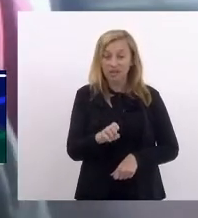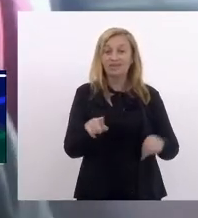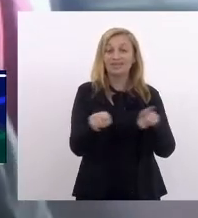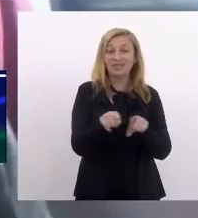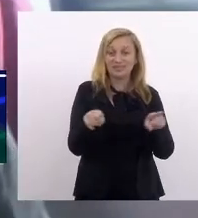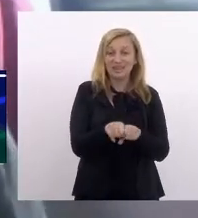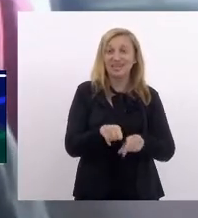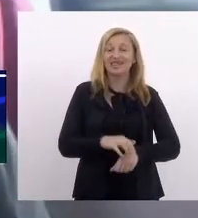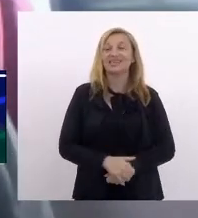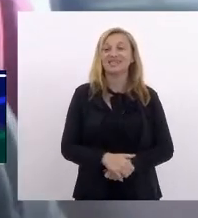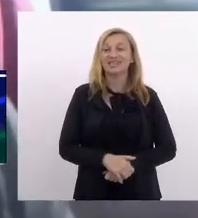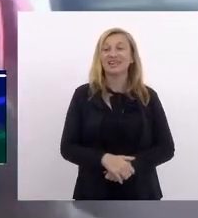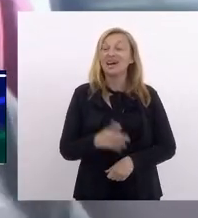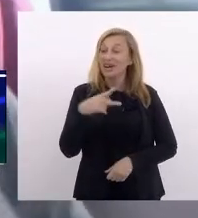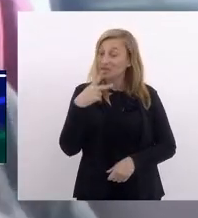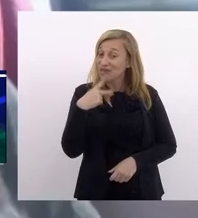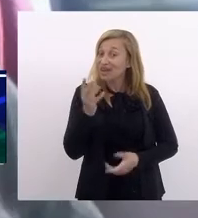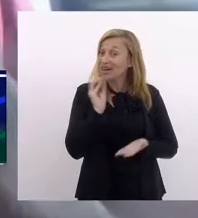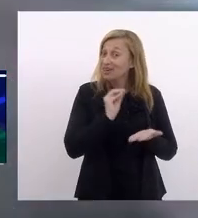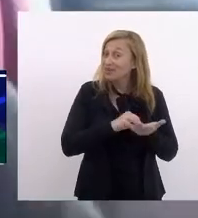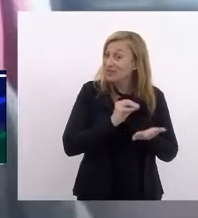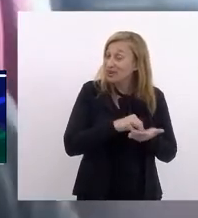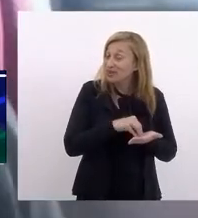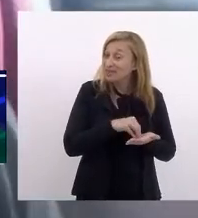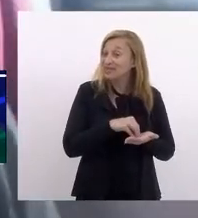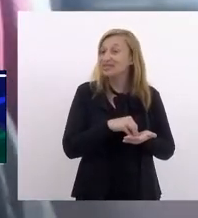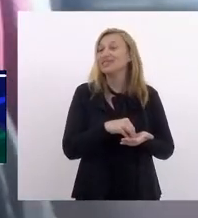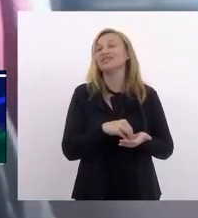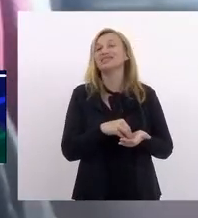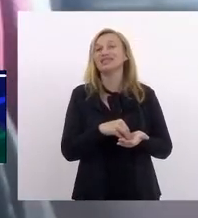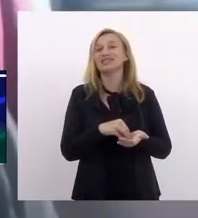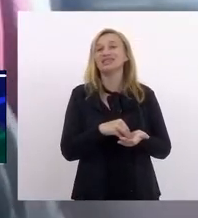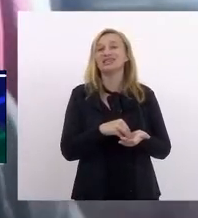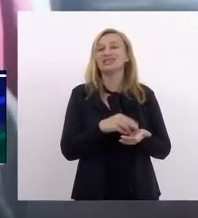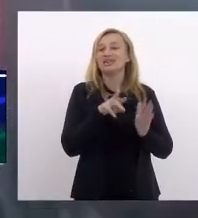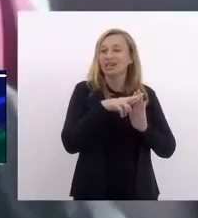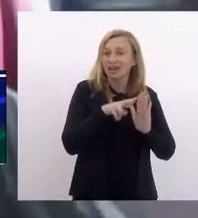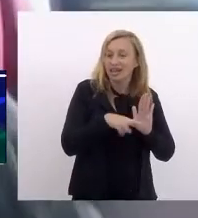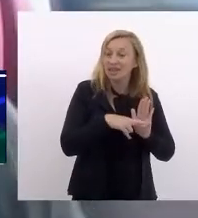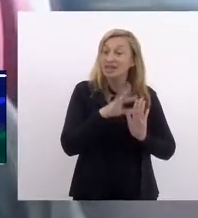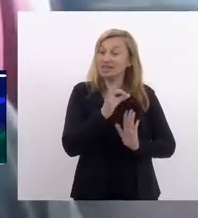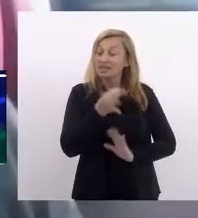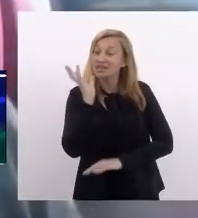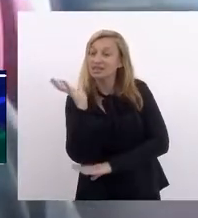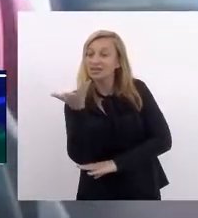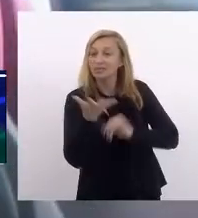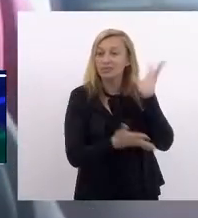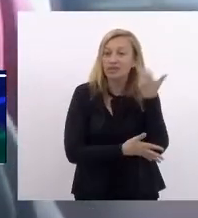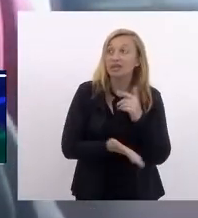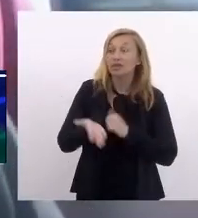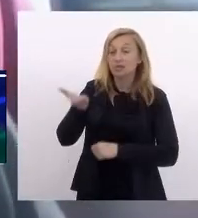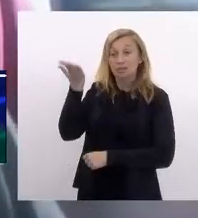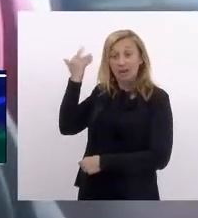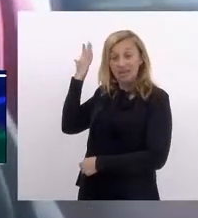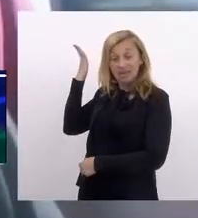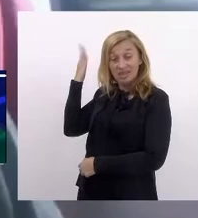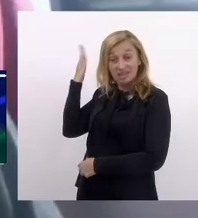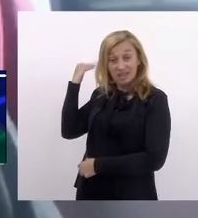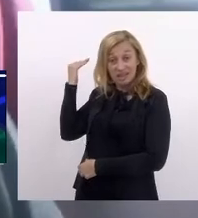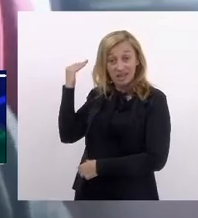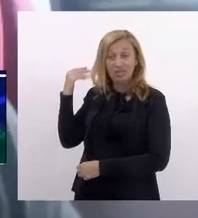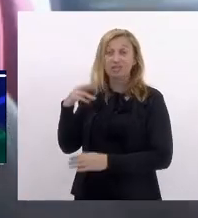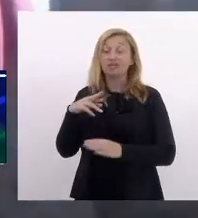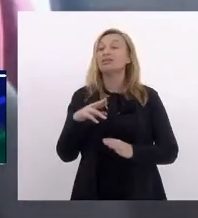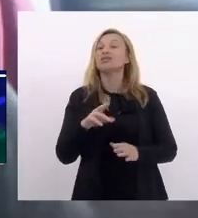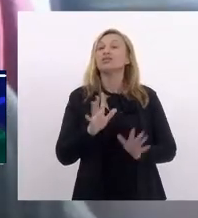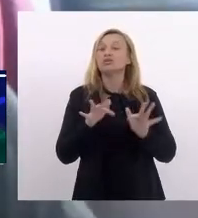razão ao dizer que faltam medidas ambientais. Faltaram na época da licença, no final de